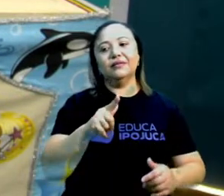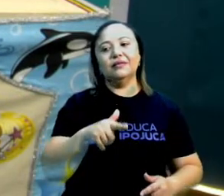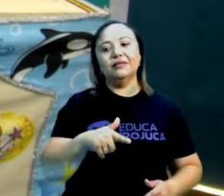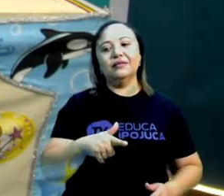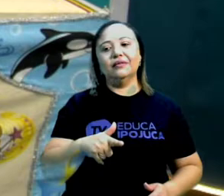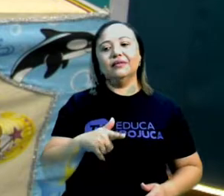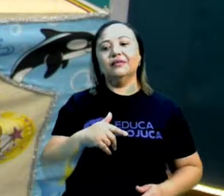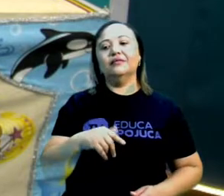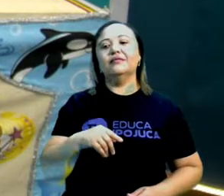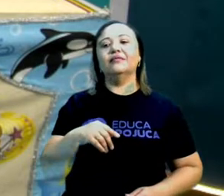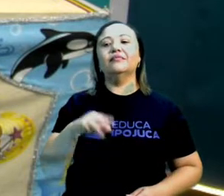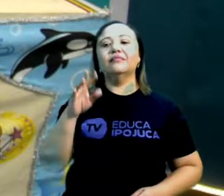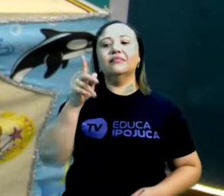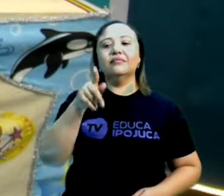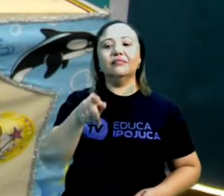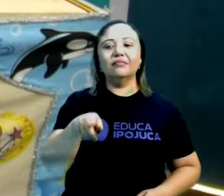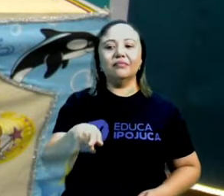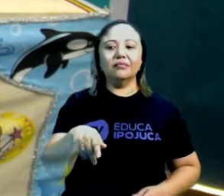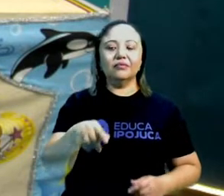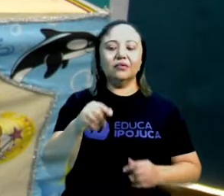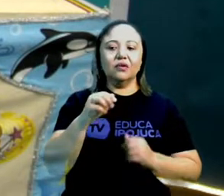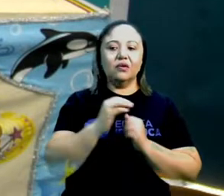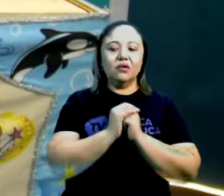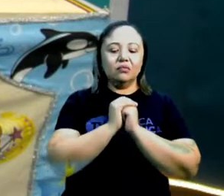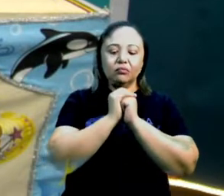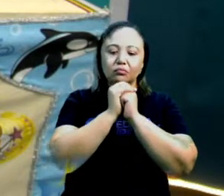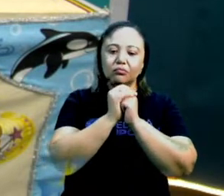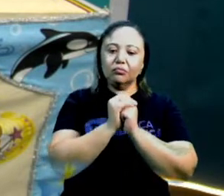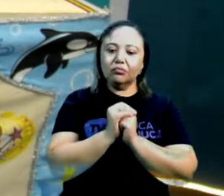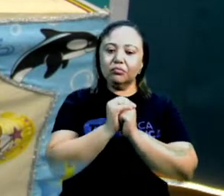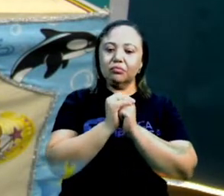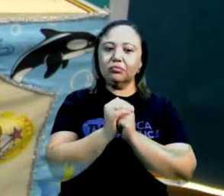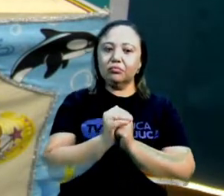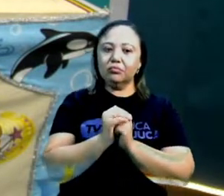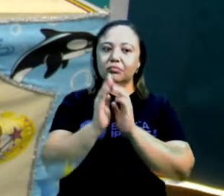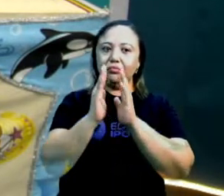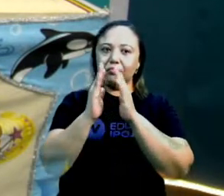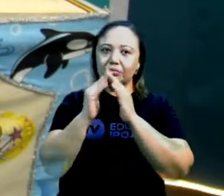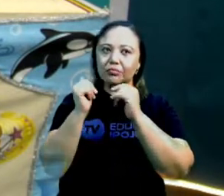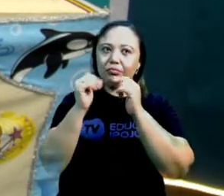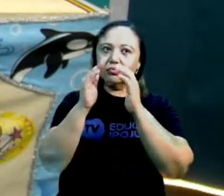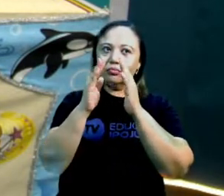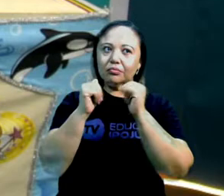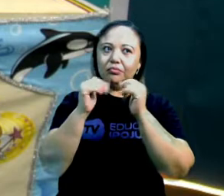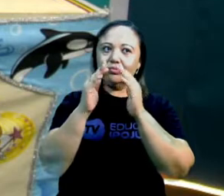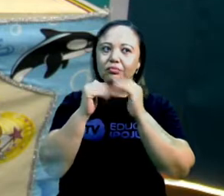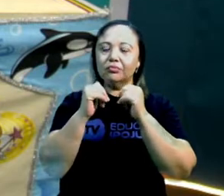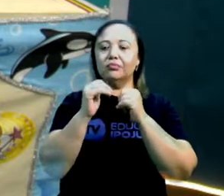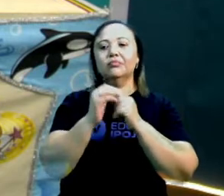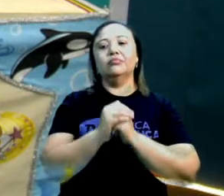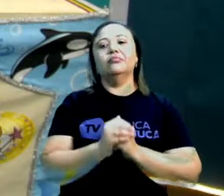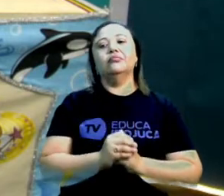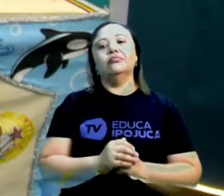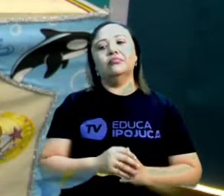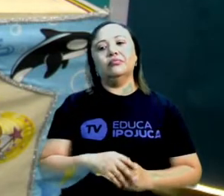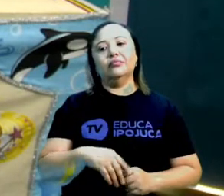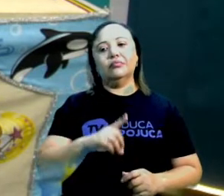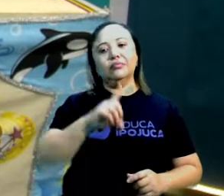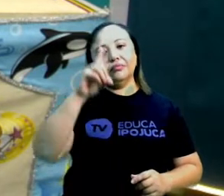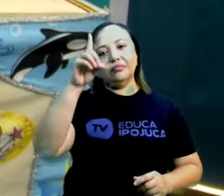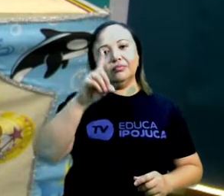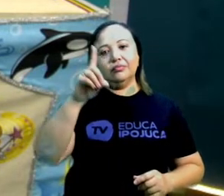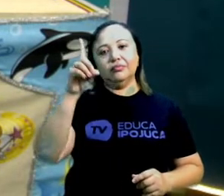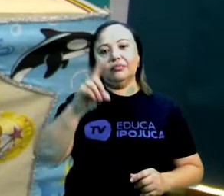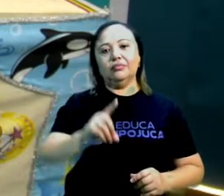de dentro, Jonas ficou orando e clamando, crianças. Ele pedia a Papai do